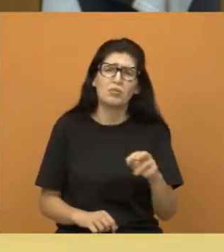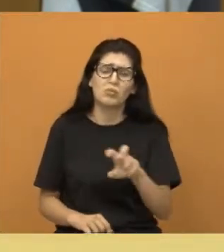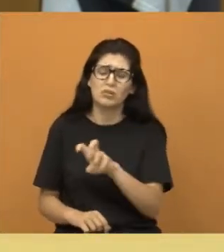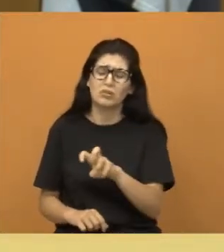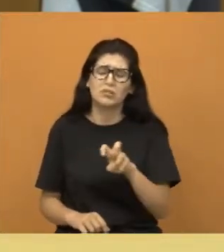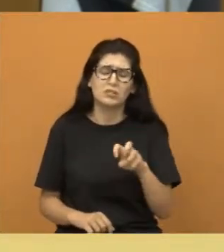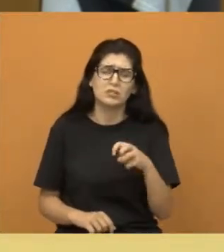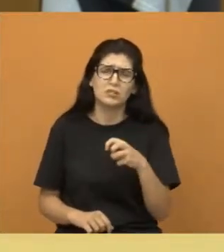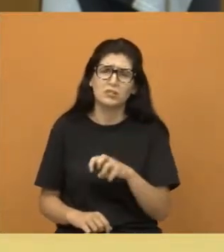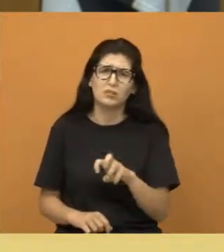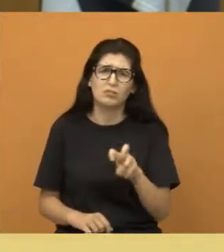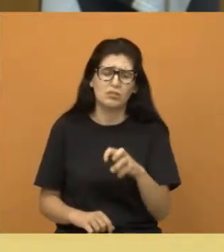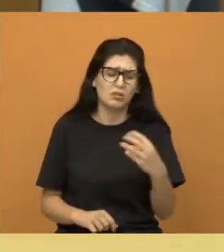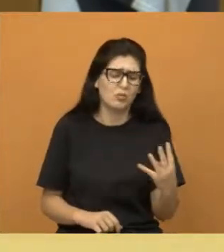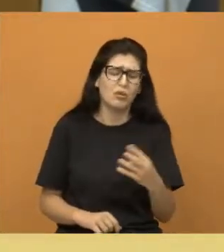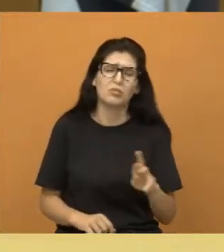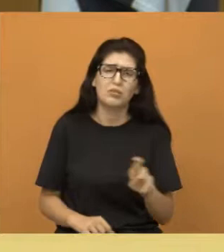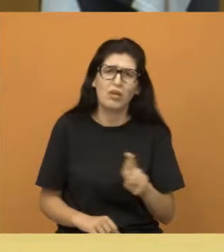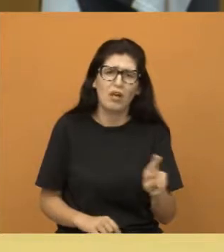R$1.851.454.